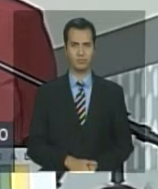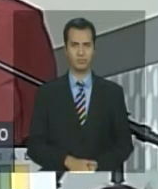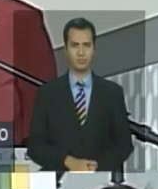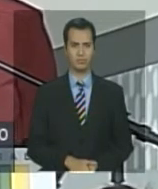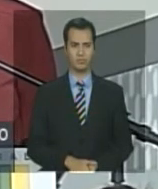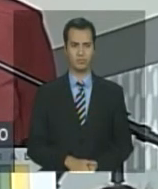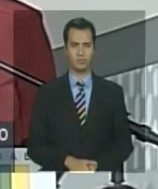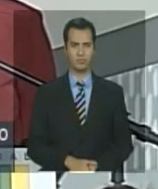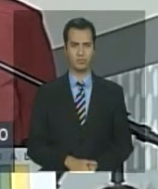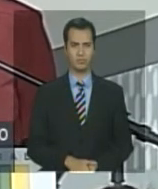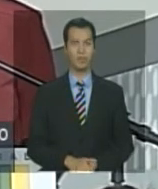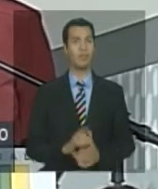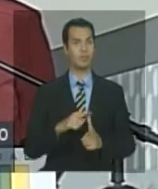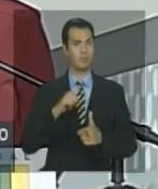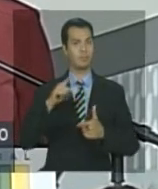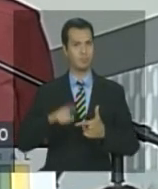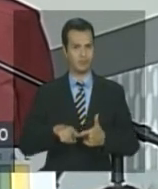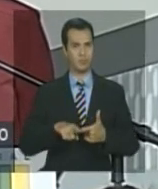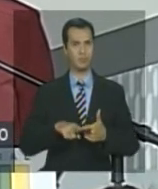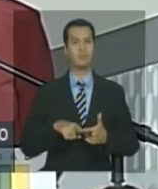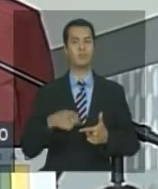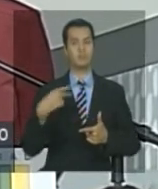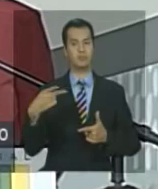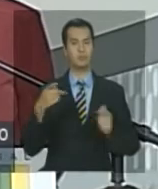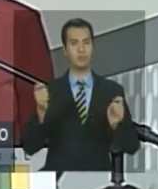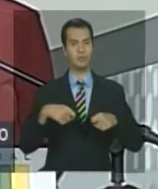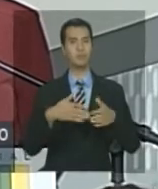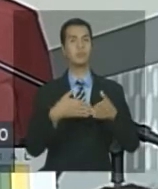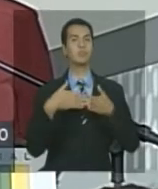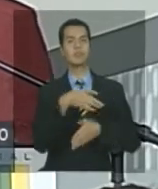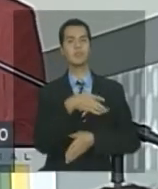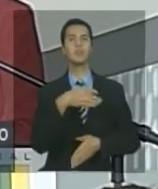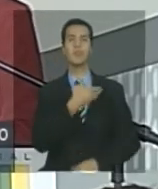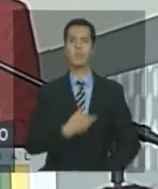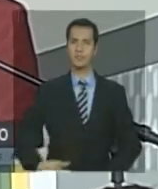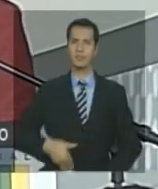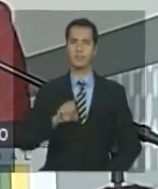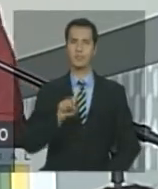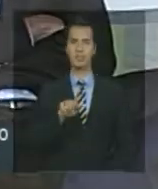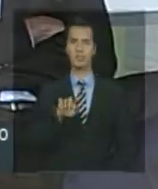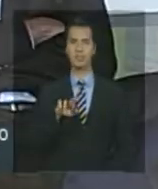Depois, o Bené, a gente pode pedir o Sérgio Cabral para puxar o parabéns.